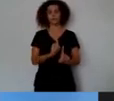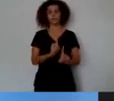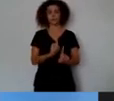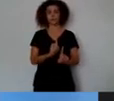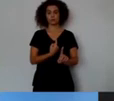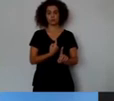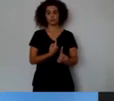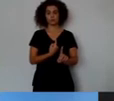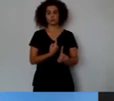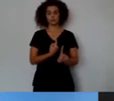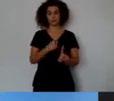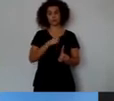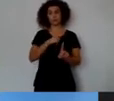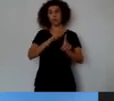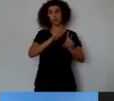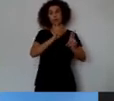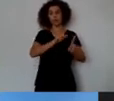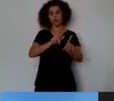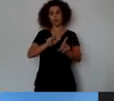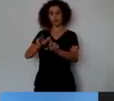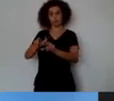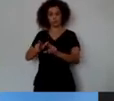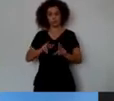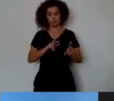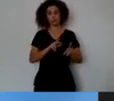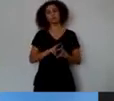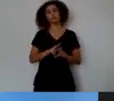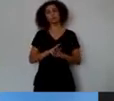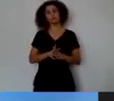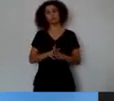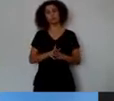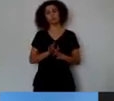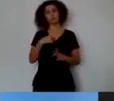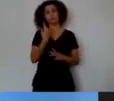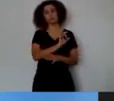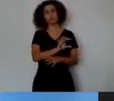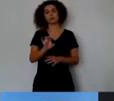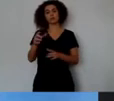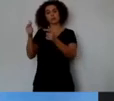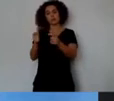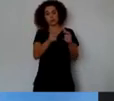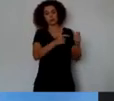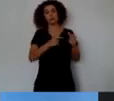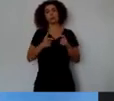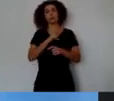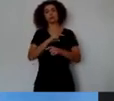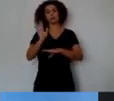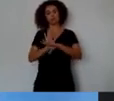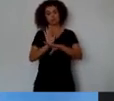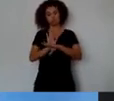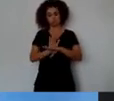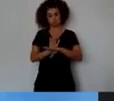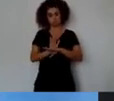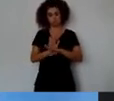dessa diversidade mesmo, né? A Cris vem de um outro lugar e a gente vai cada um falando, né, no seu lugar, assim, dando uma contribuição nesse sentido,